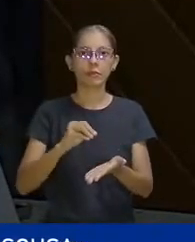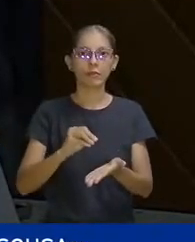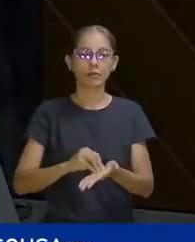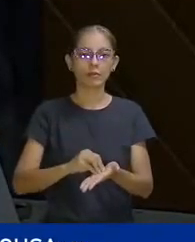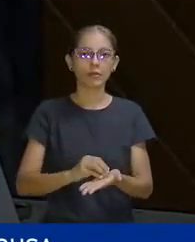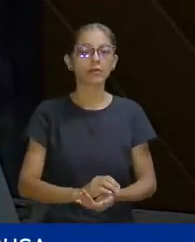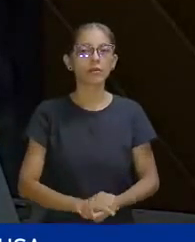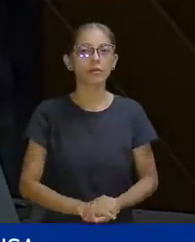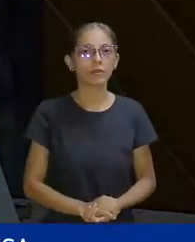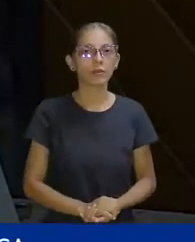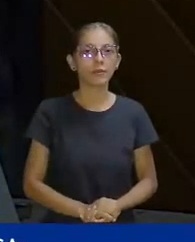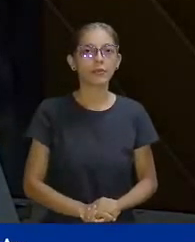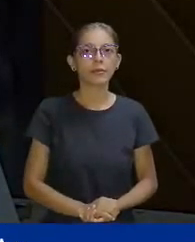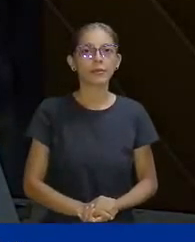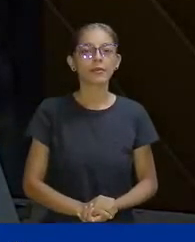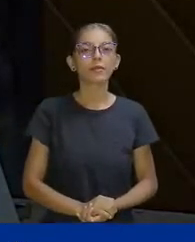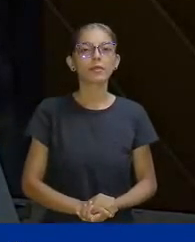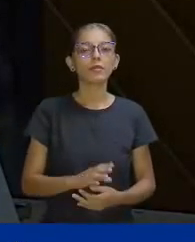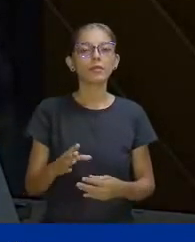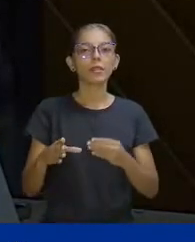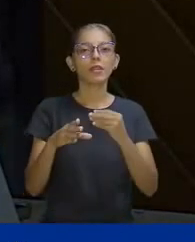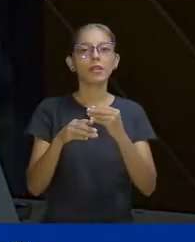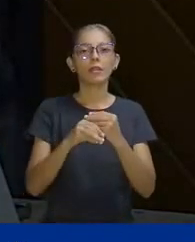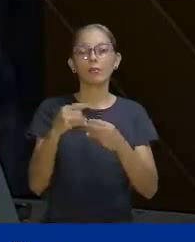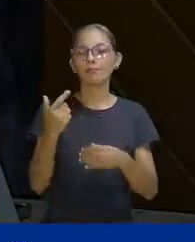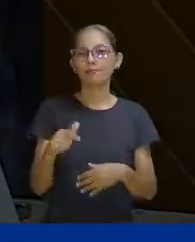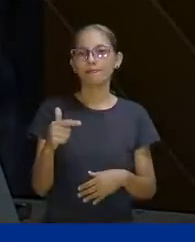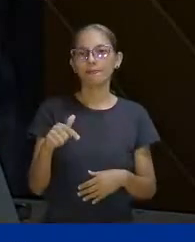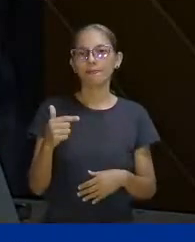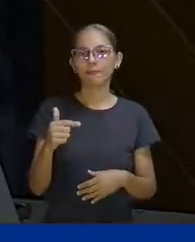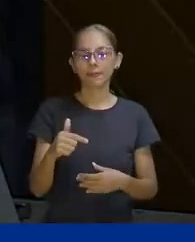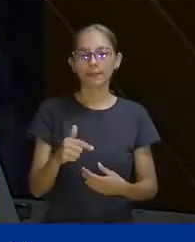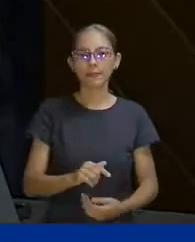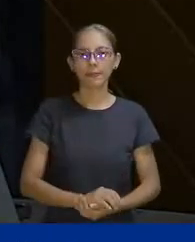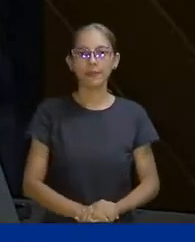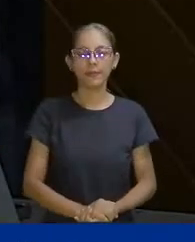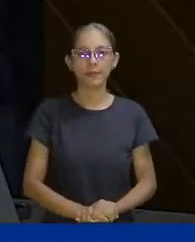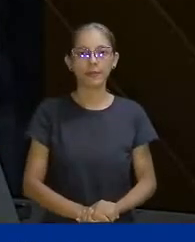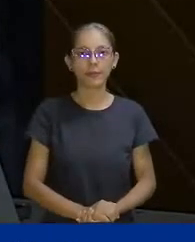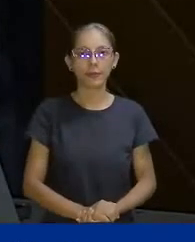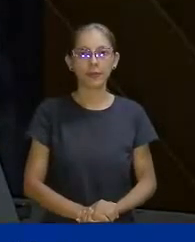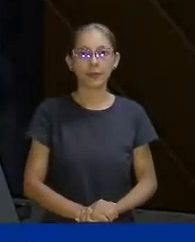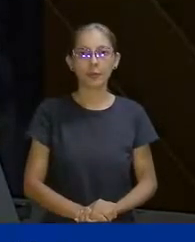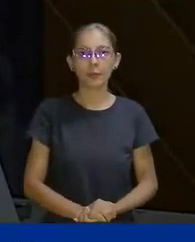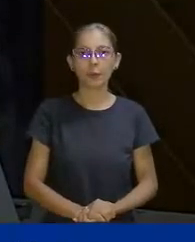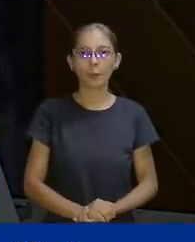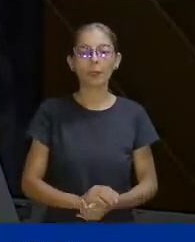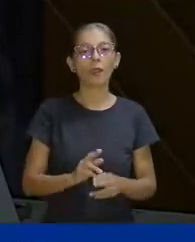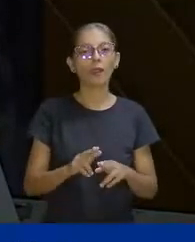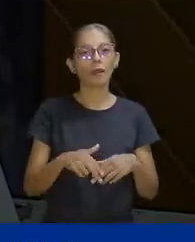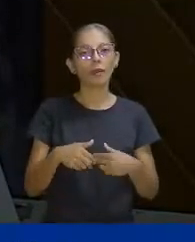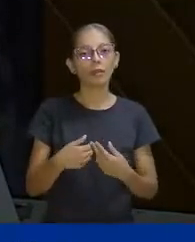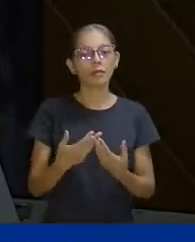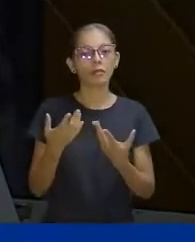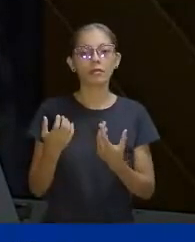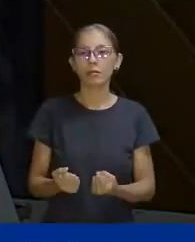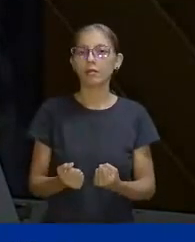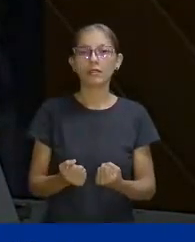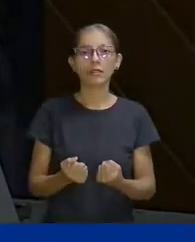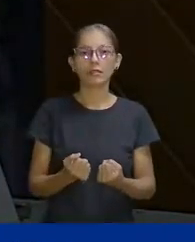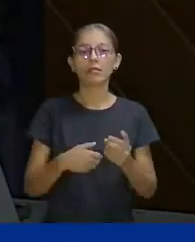dada oportunidade à prestadora de contas para se manifestar, em desacordo com a regra prevista no